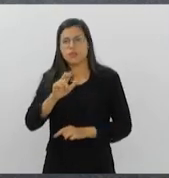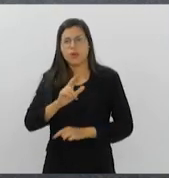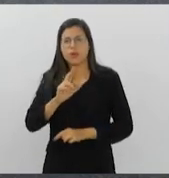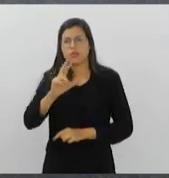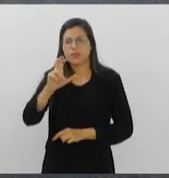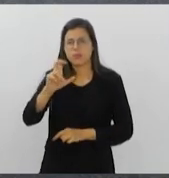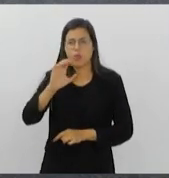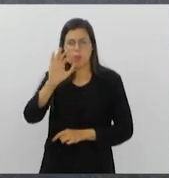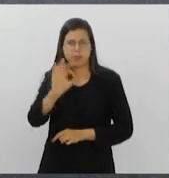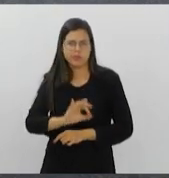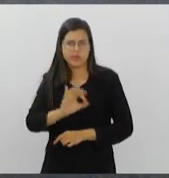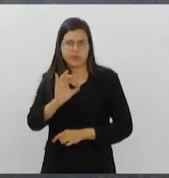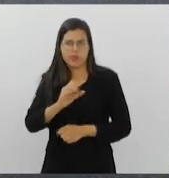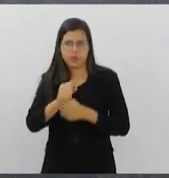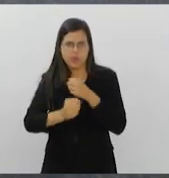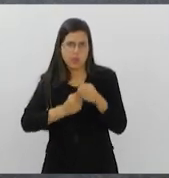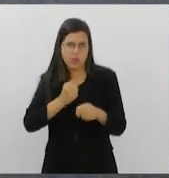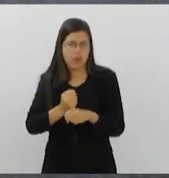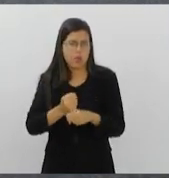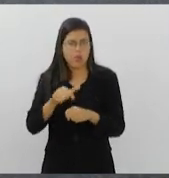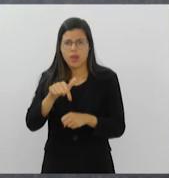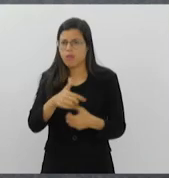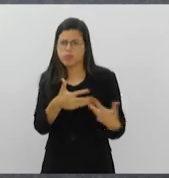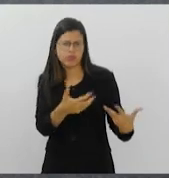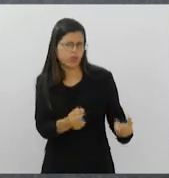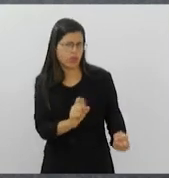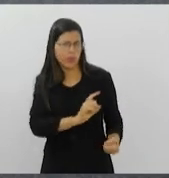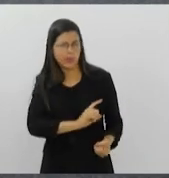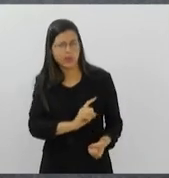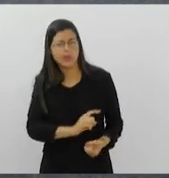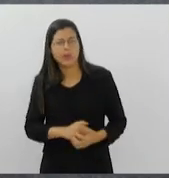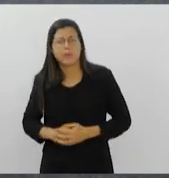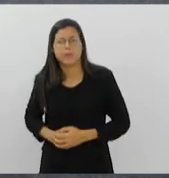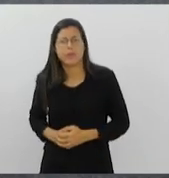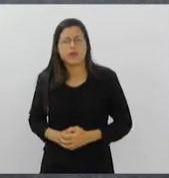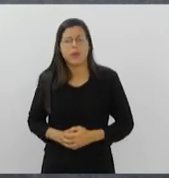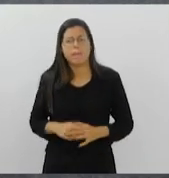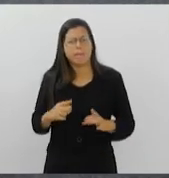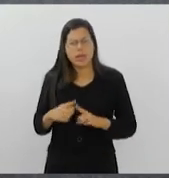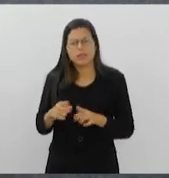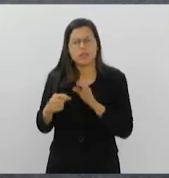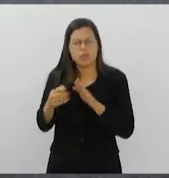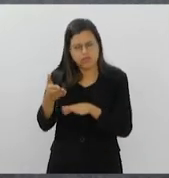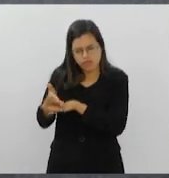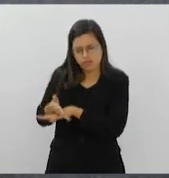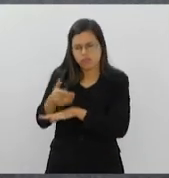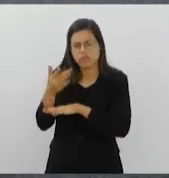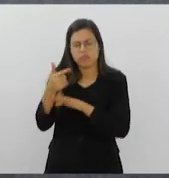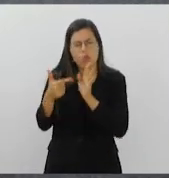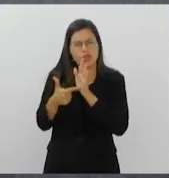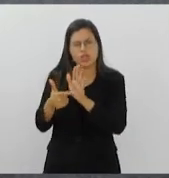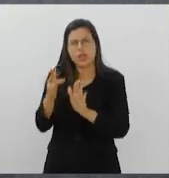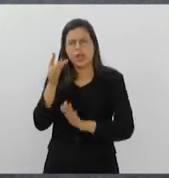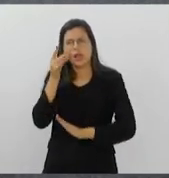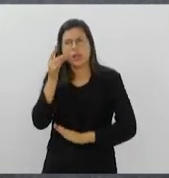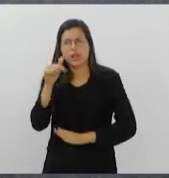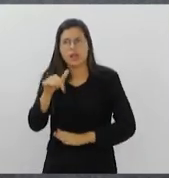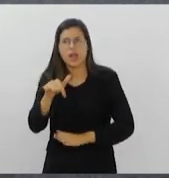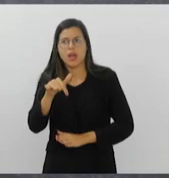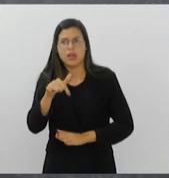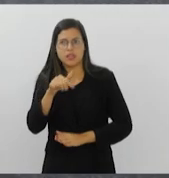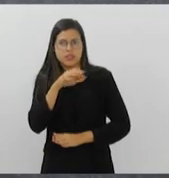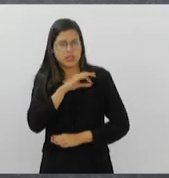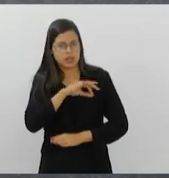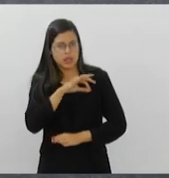deu o contrário. Mas nós levamos lá e levei a realidade que cada pessoa vivia. Essa gratificação que ela queria, ela